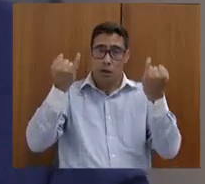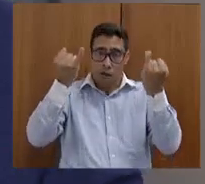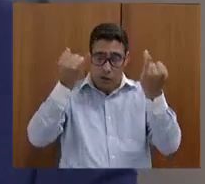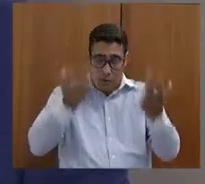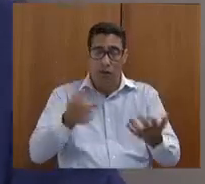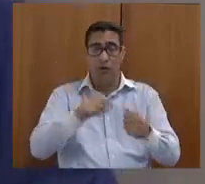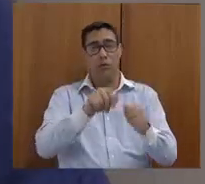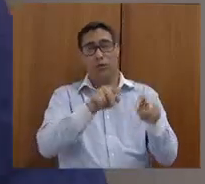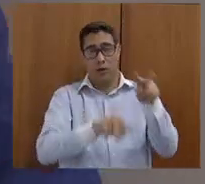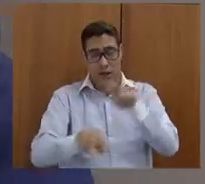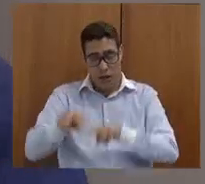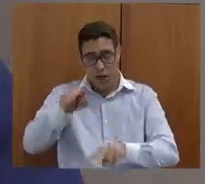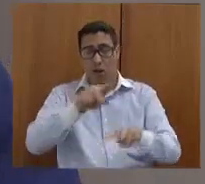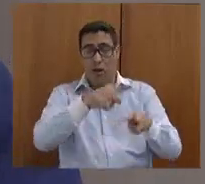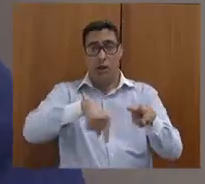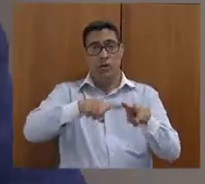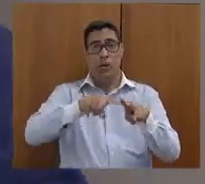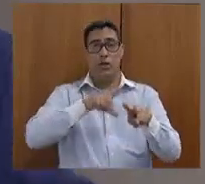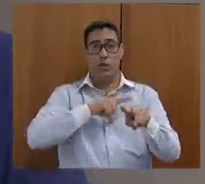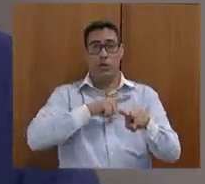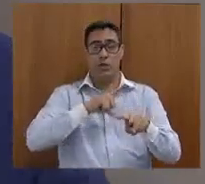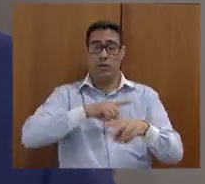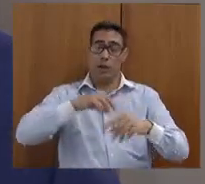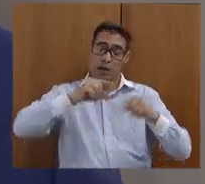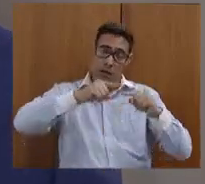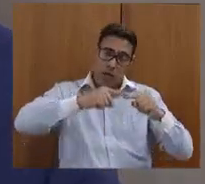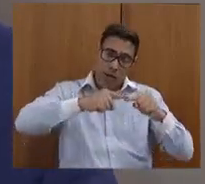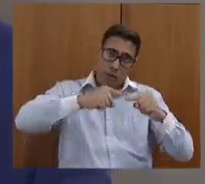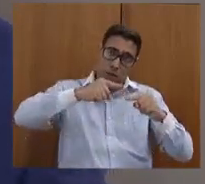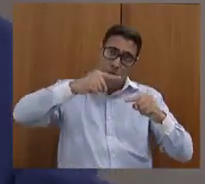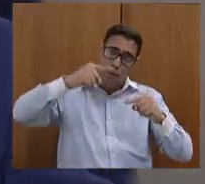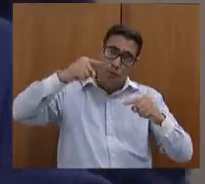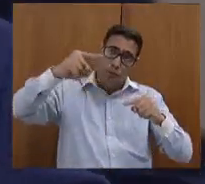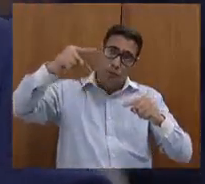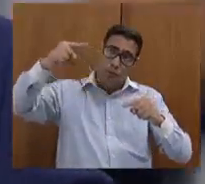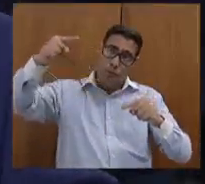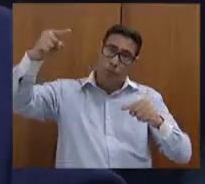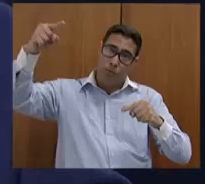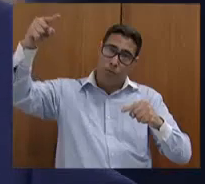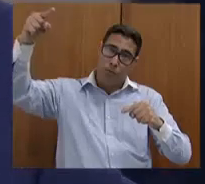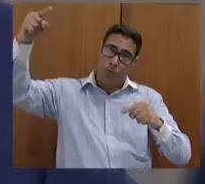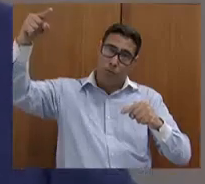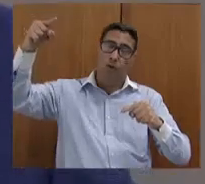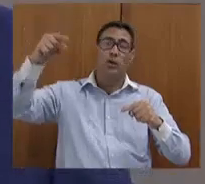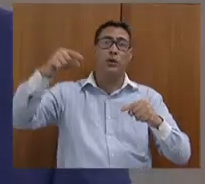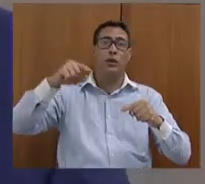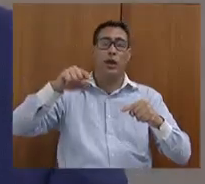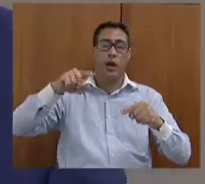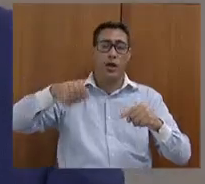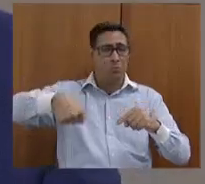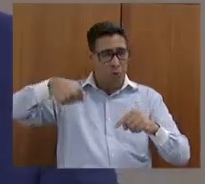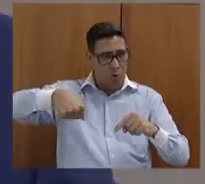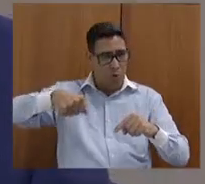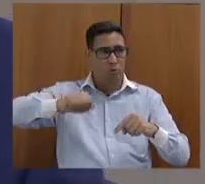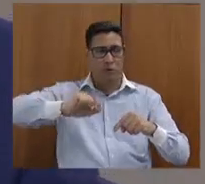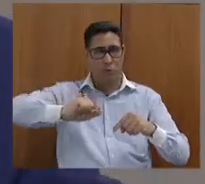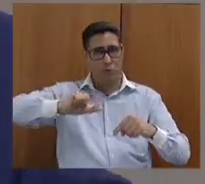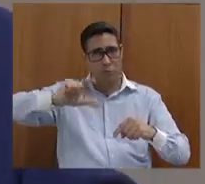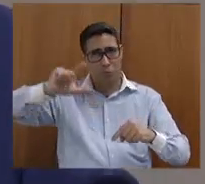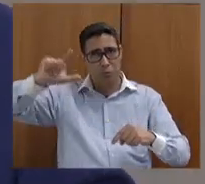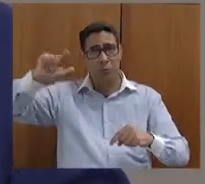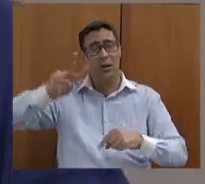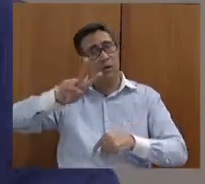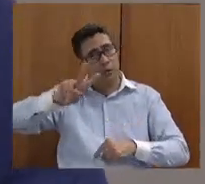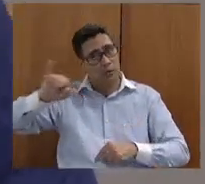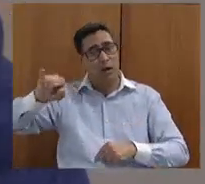análise nós estamos em crescente tá aumentando essa bolsa esse auxílio aos